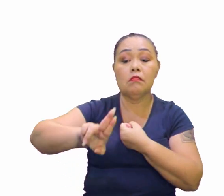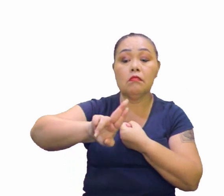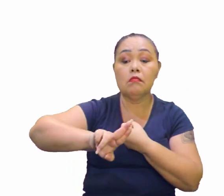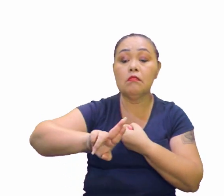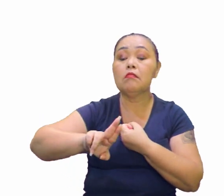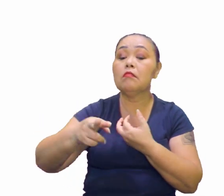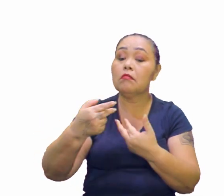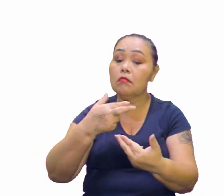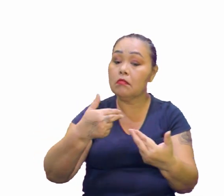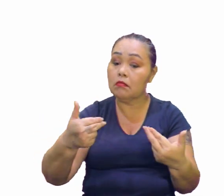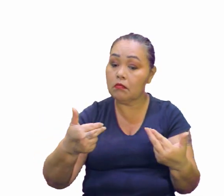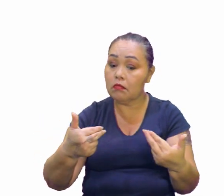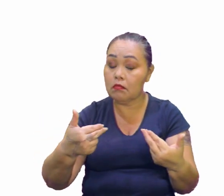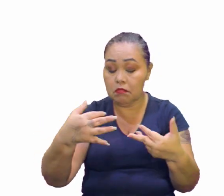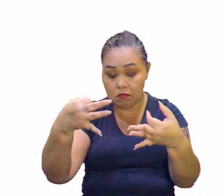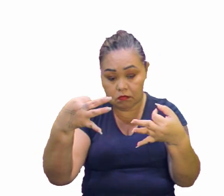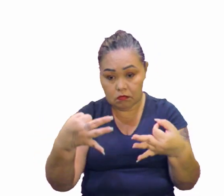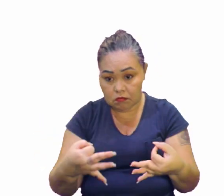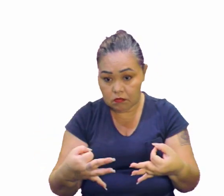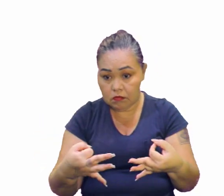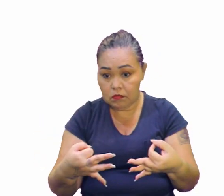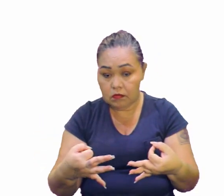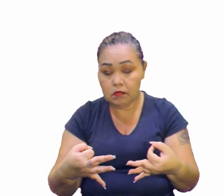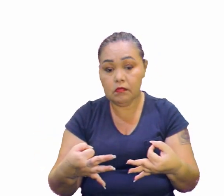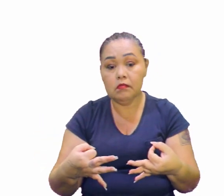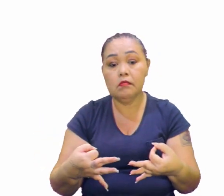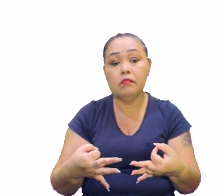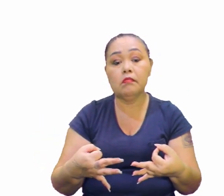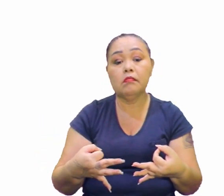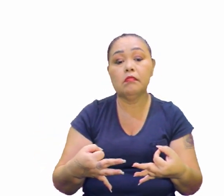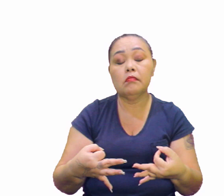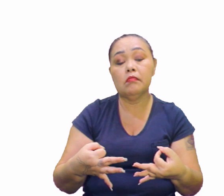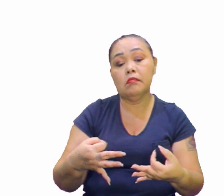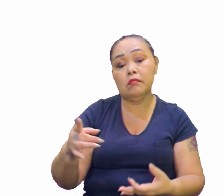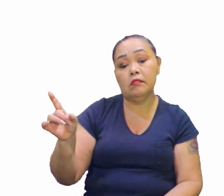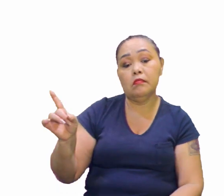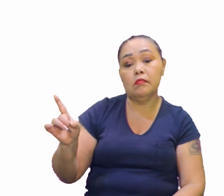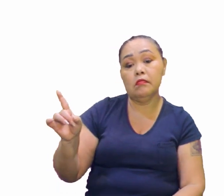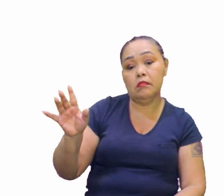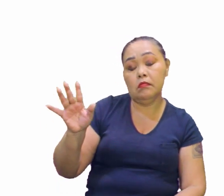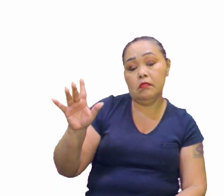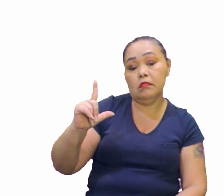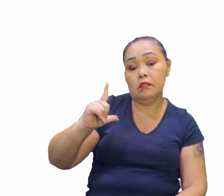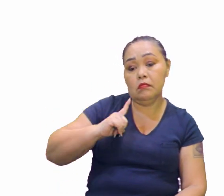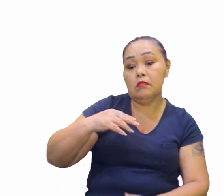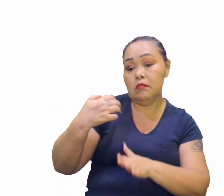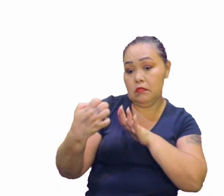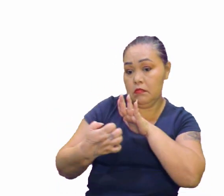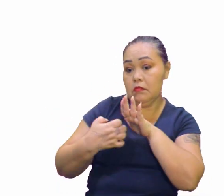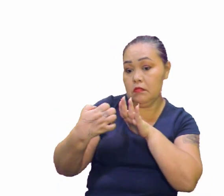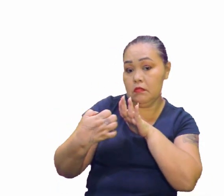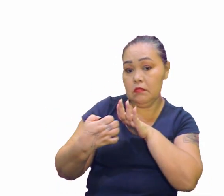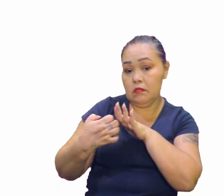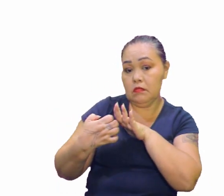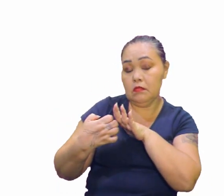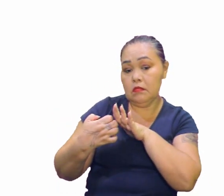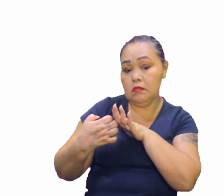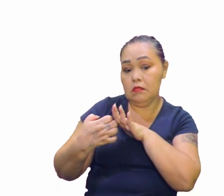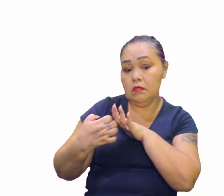os recursos de forma correta, ok? Então, as empresas que têm